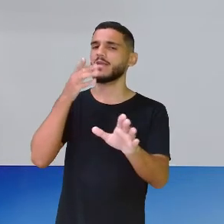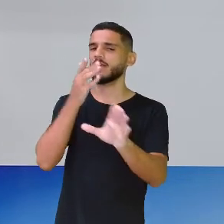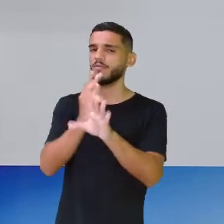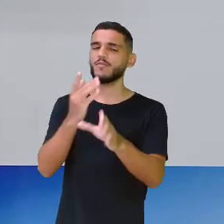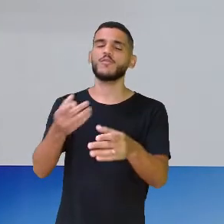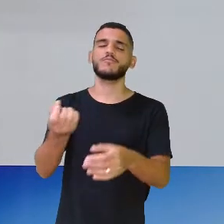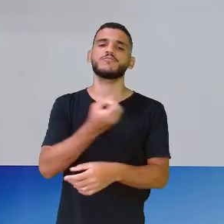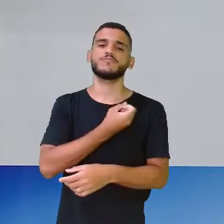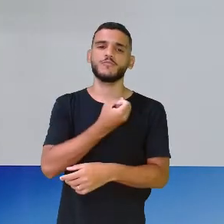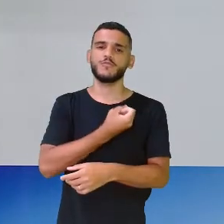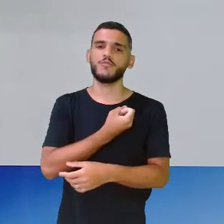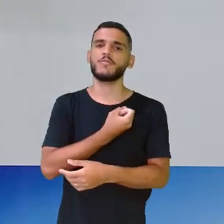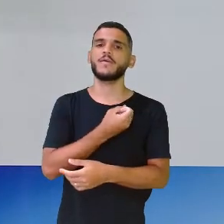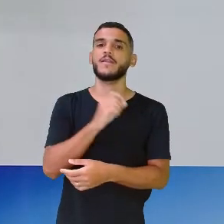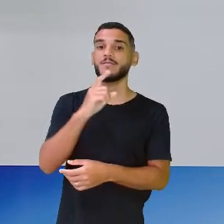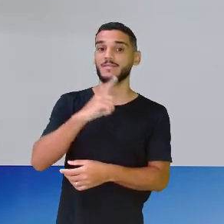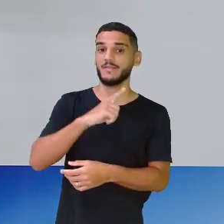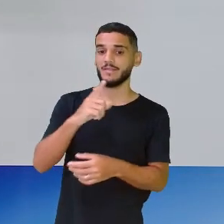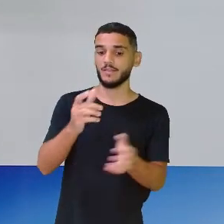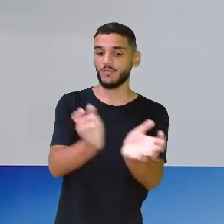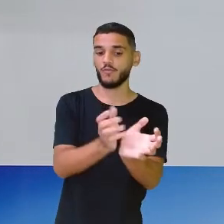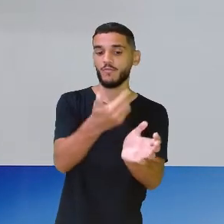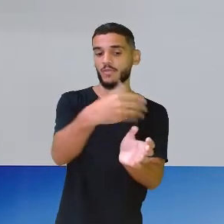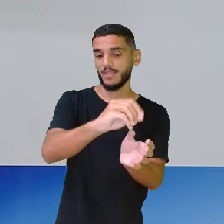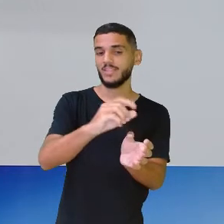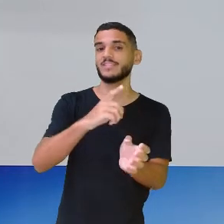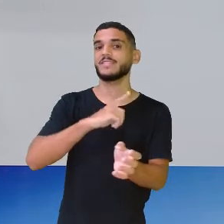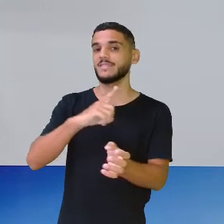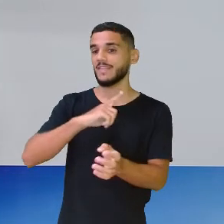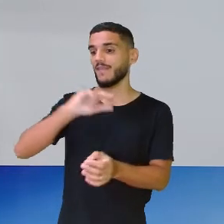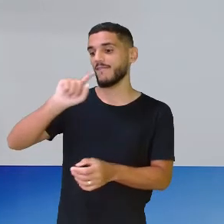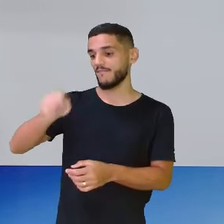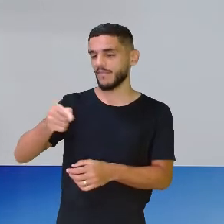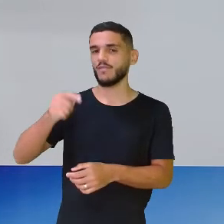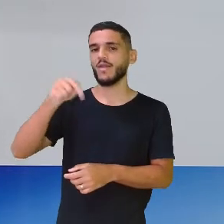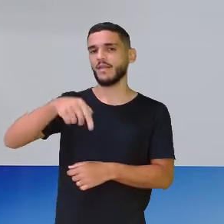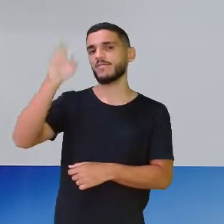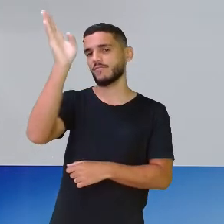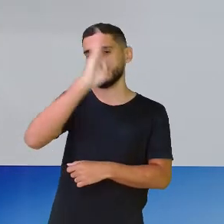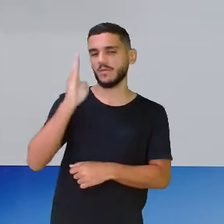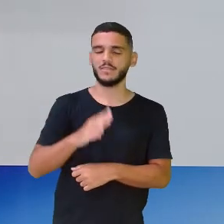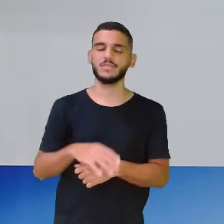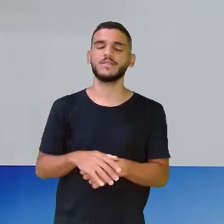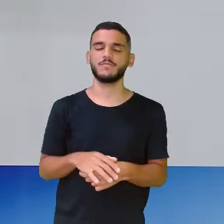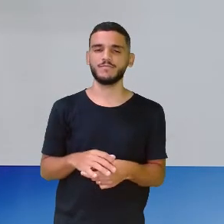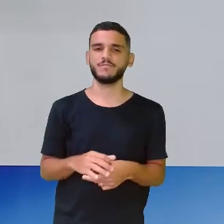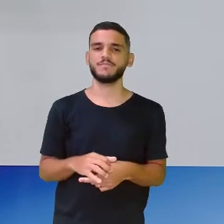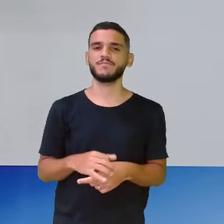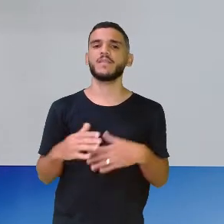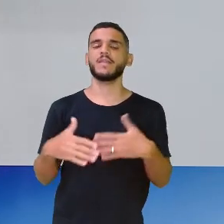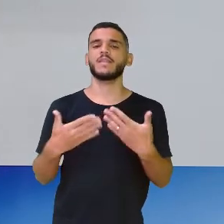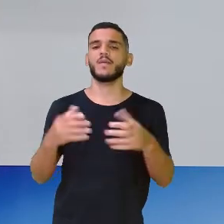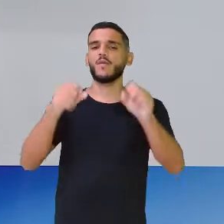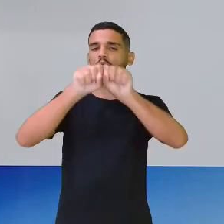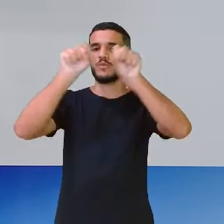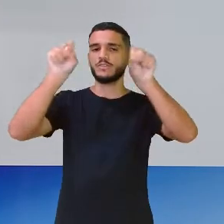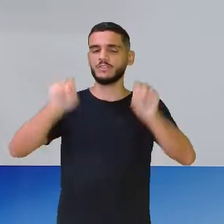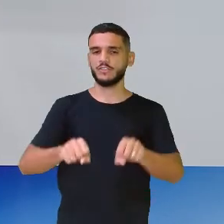decimais têm vírgula. Presta atenção. No Brasil, de acordo com o Sistema Internacional